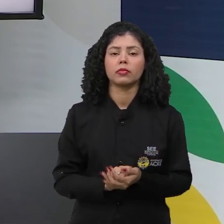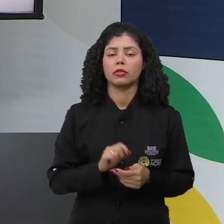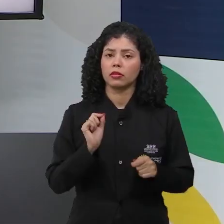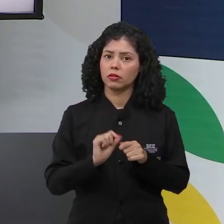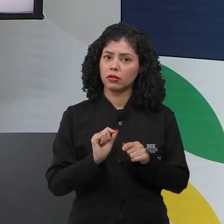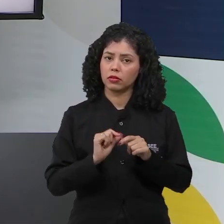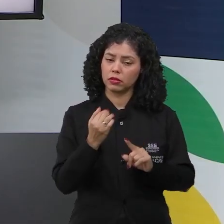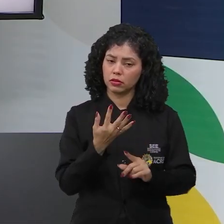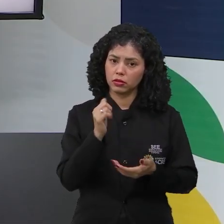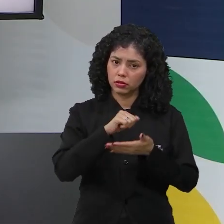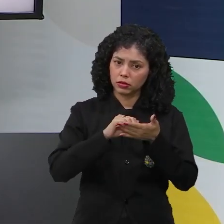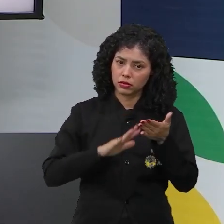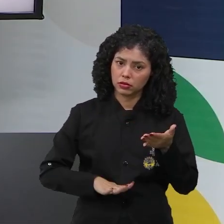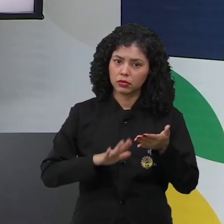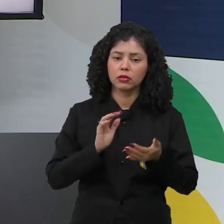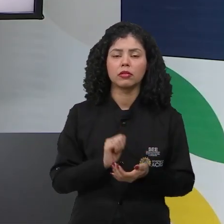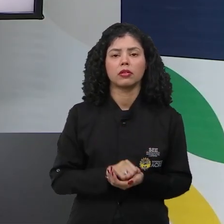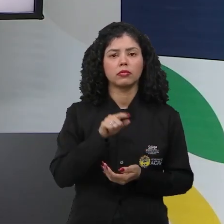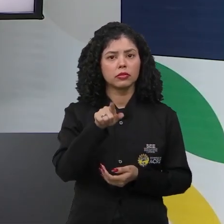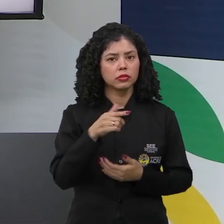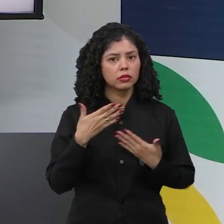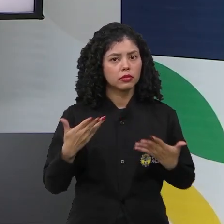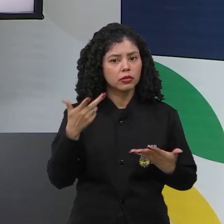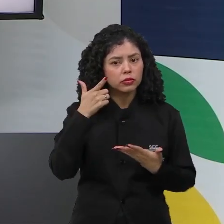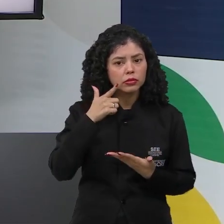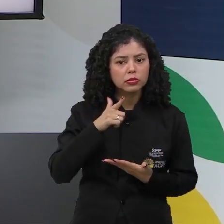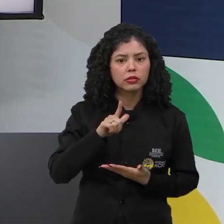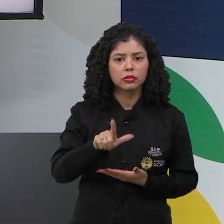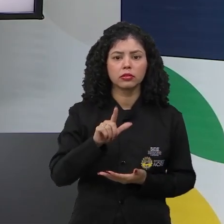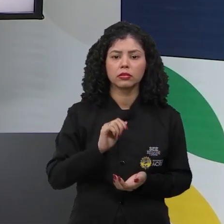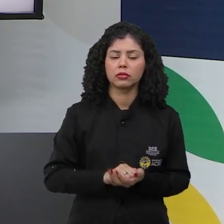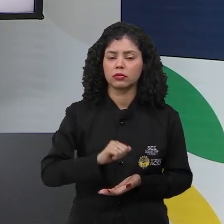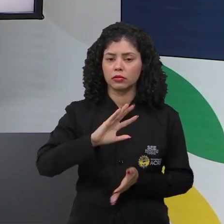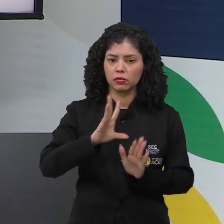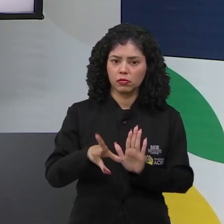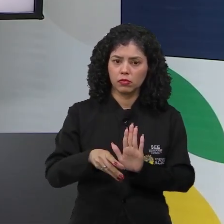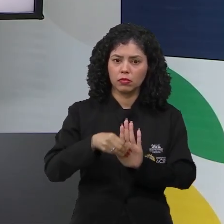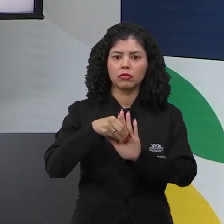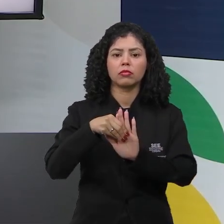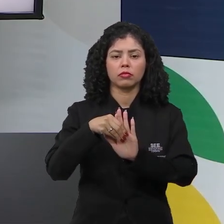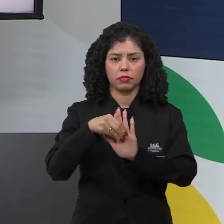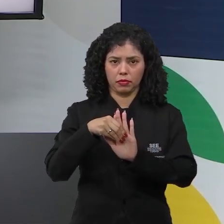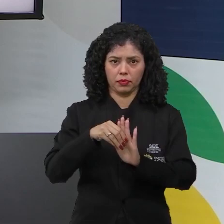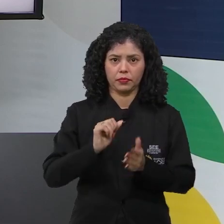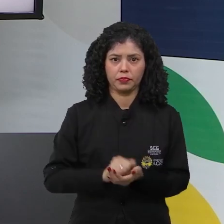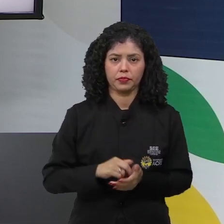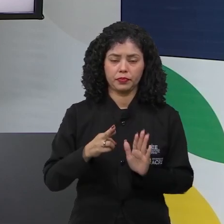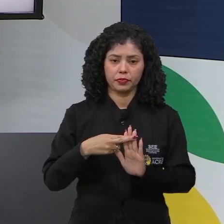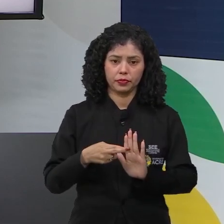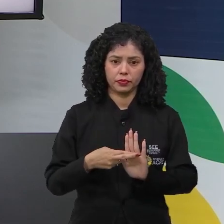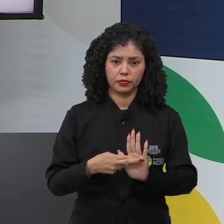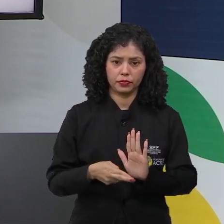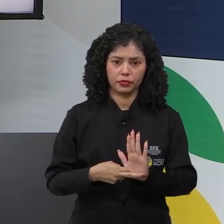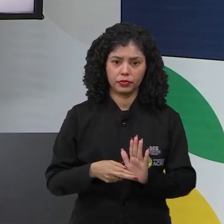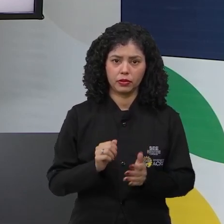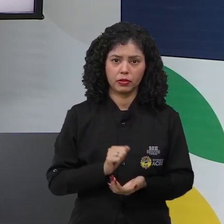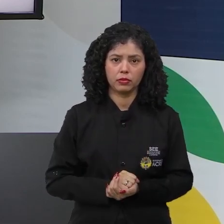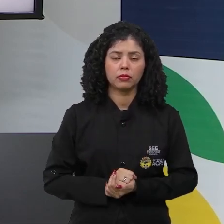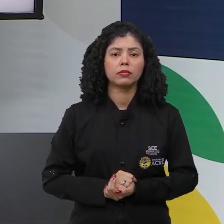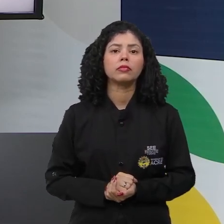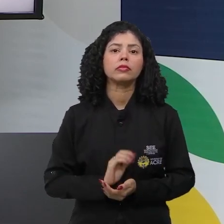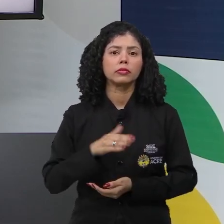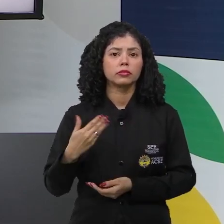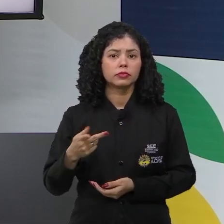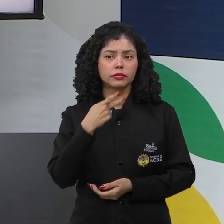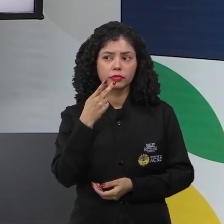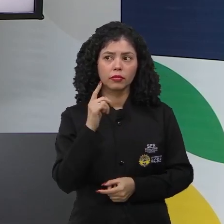fazendo atividades, você vai conseguindo aplicar essas regras. Então, quando nós falamos